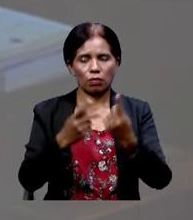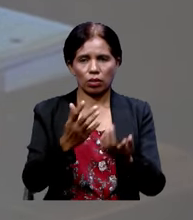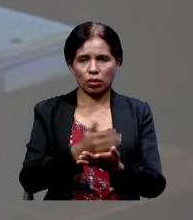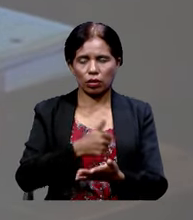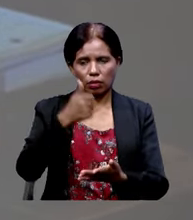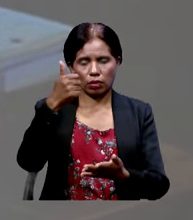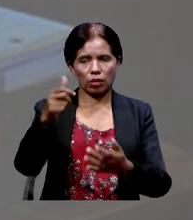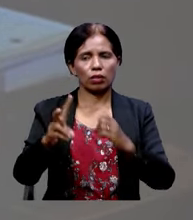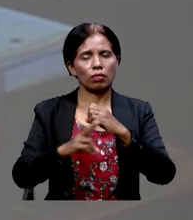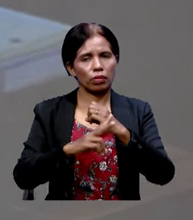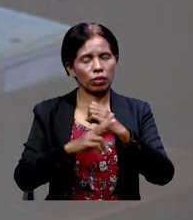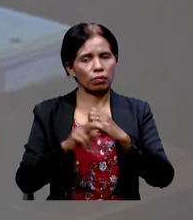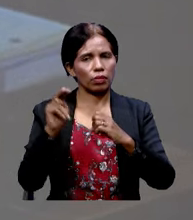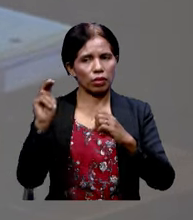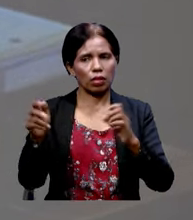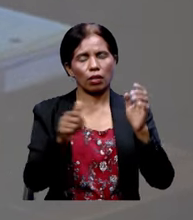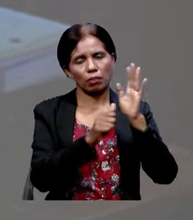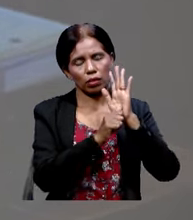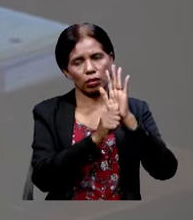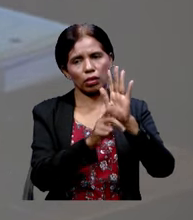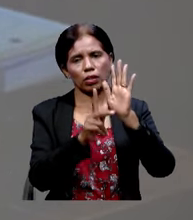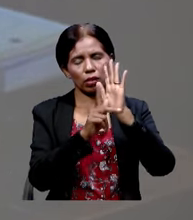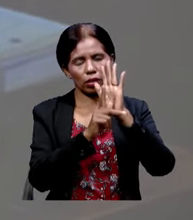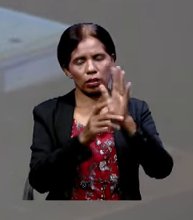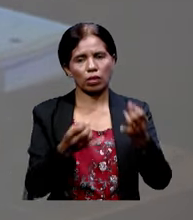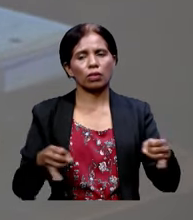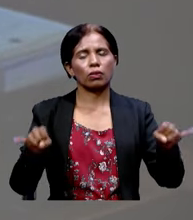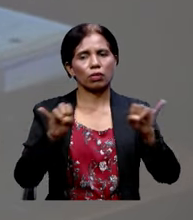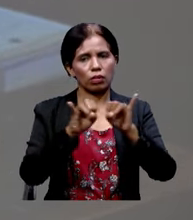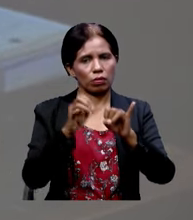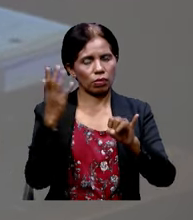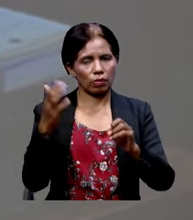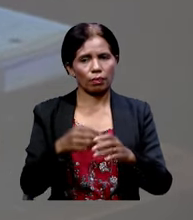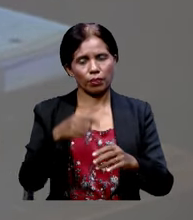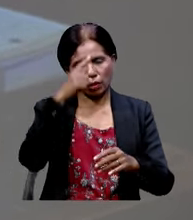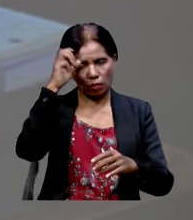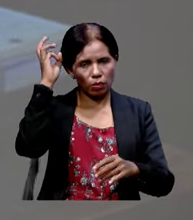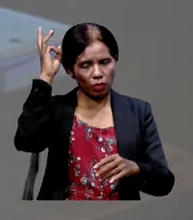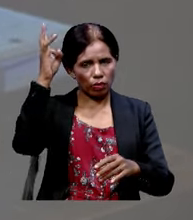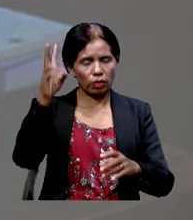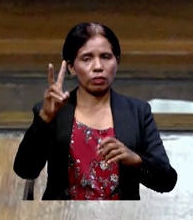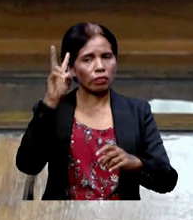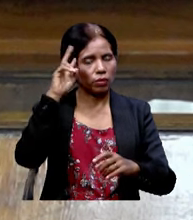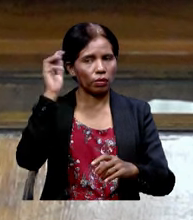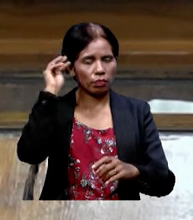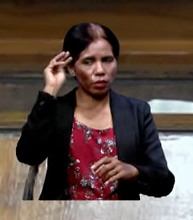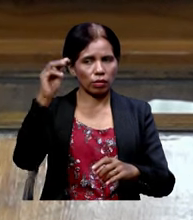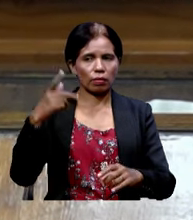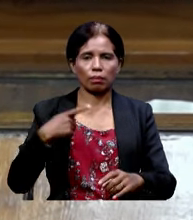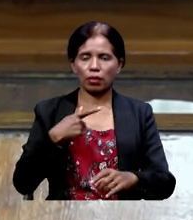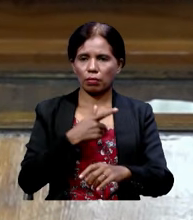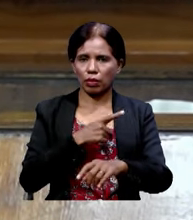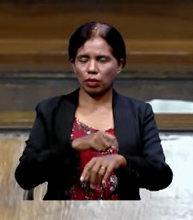sai vítima, né? Apresenta queixa para a instituição competente. Tamba preocupação, né? Vice-ministro de Assuntos